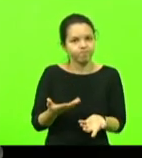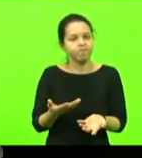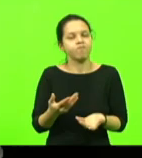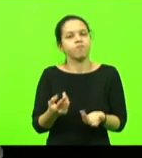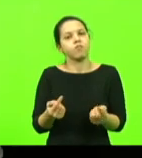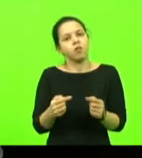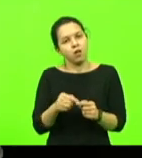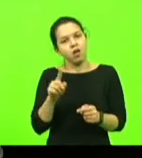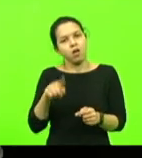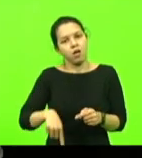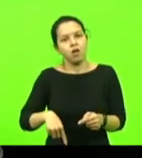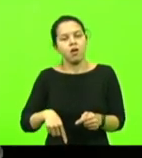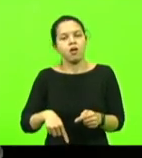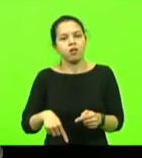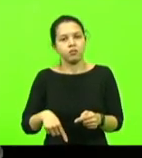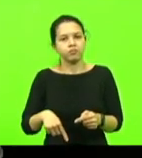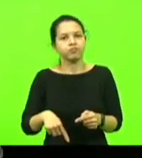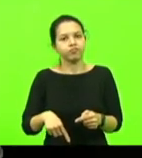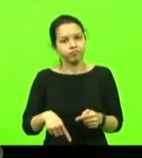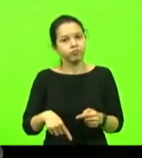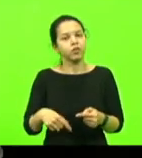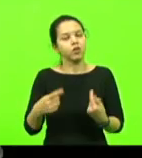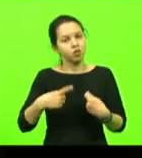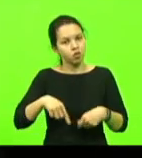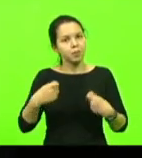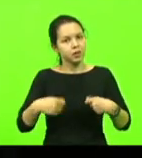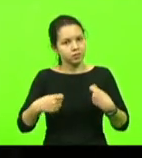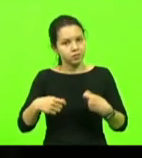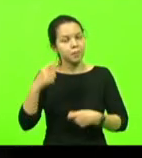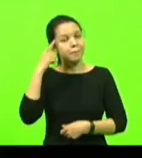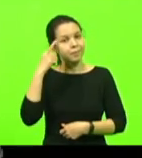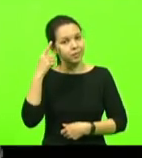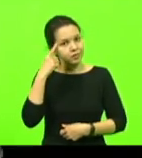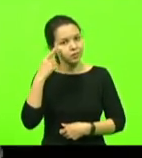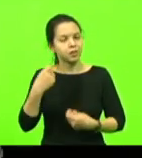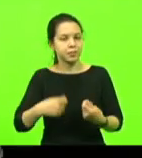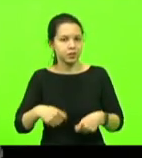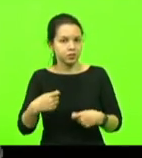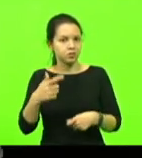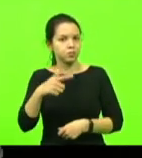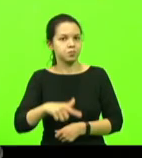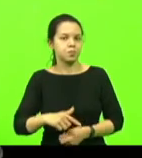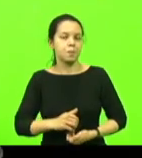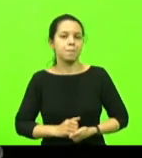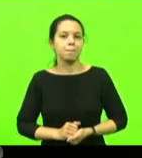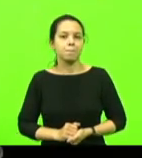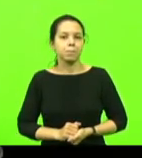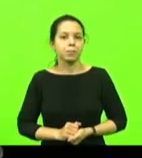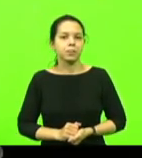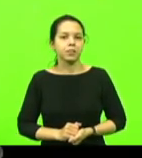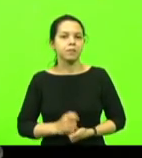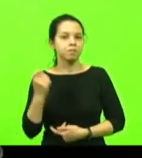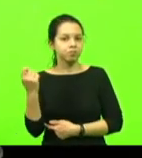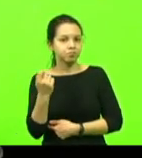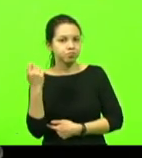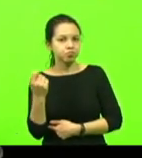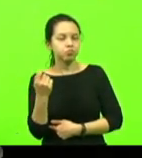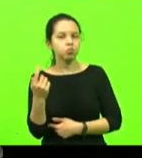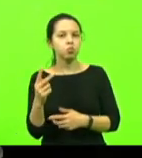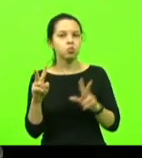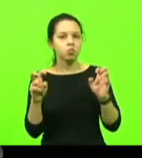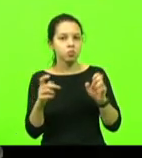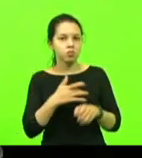uma atitude a ser repensada. Os agravos relacionados à saúde e as questões relativas à saúde